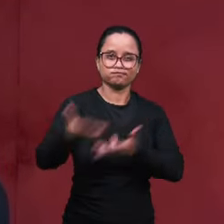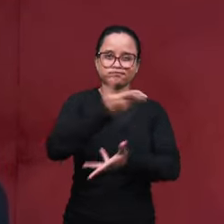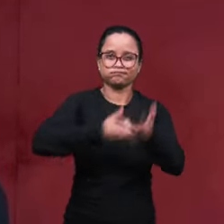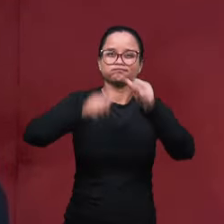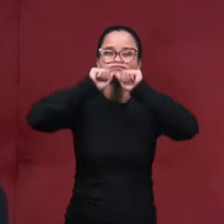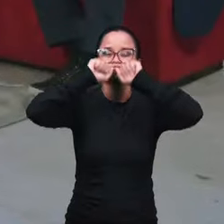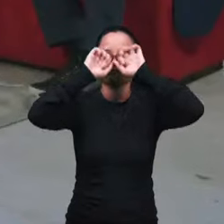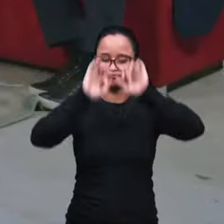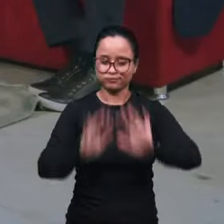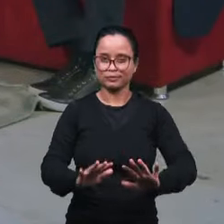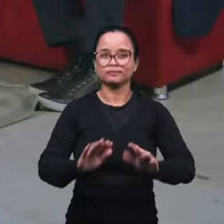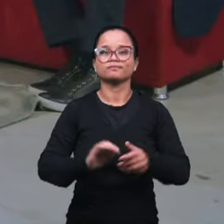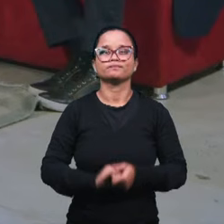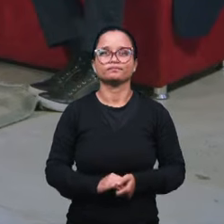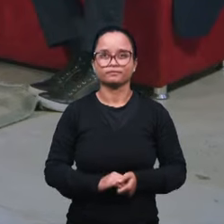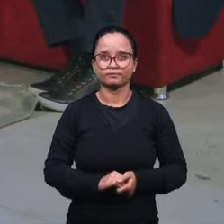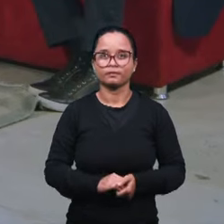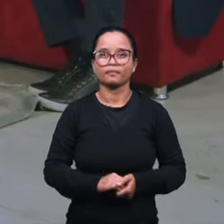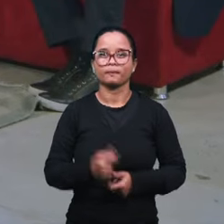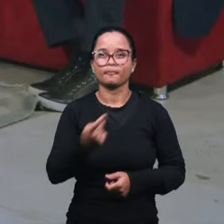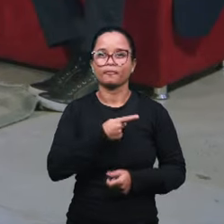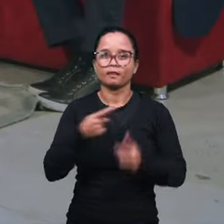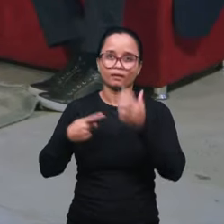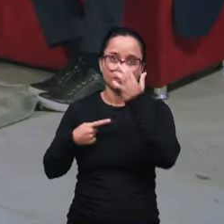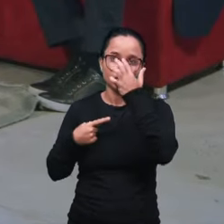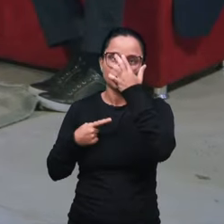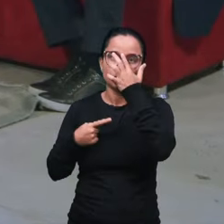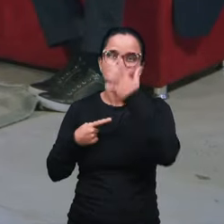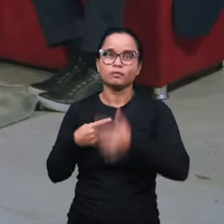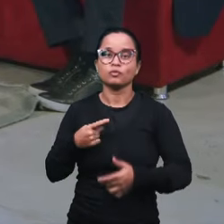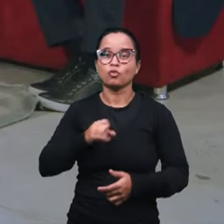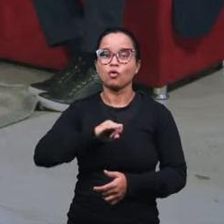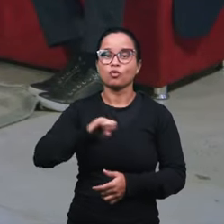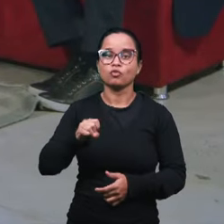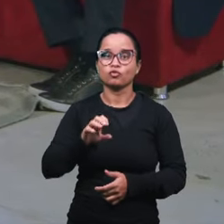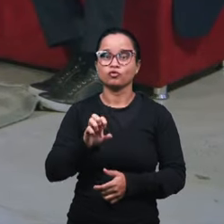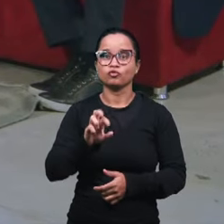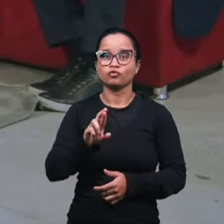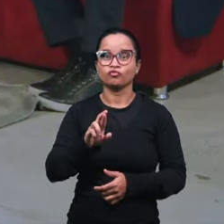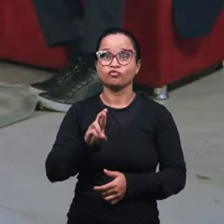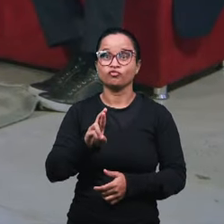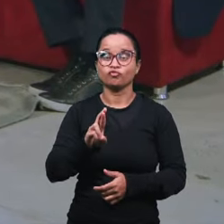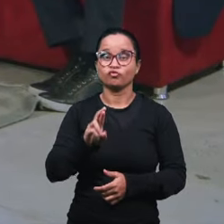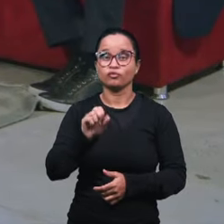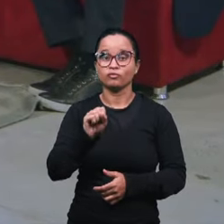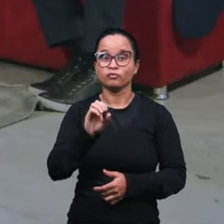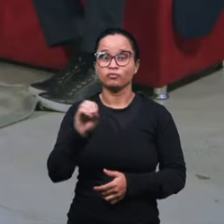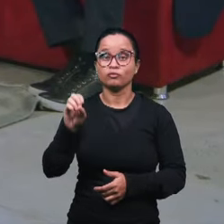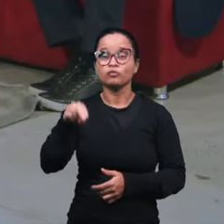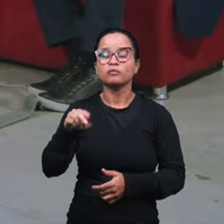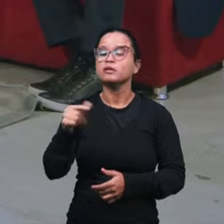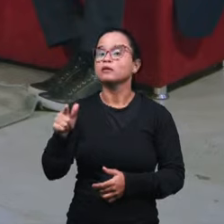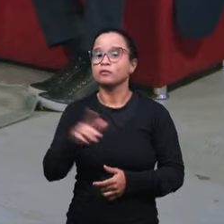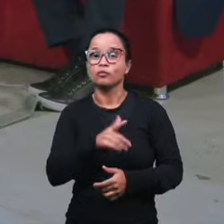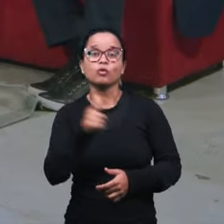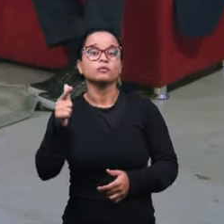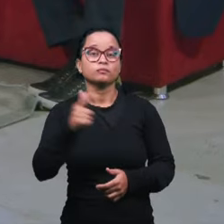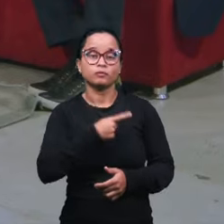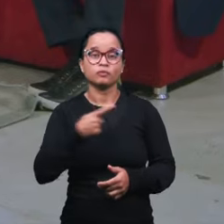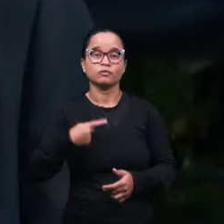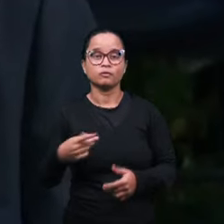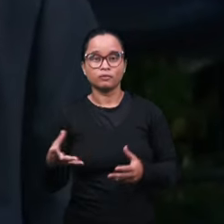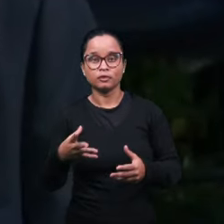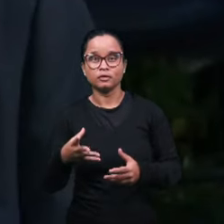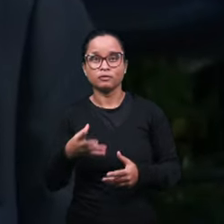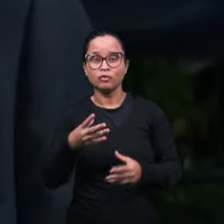grande bênção. Amém. Pastor Pita, muito bem. Pastor Gerson também, tem alguma palavra, pastor Gerson? Também uma observação rápida. Pastor Me lembrou no comentário do pastor